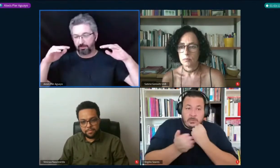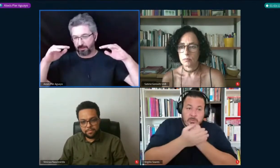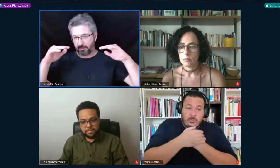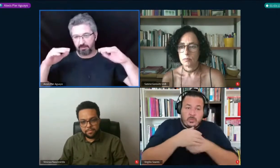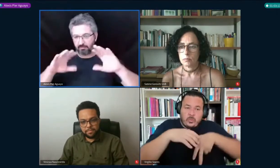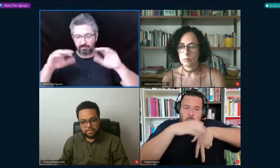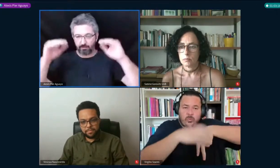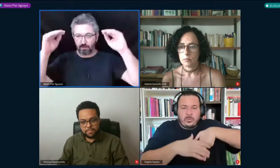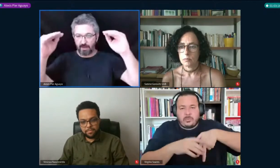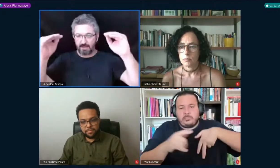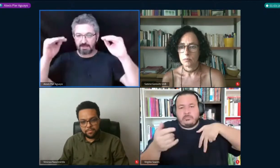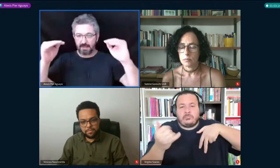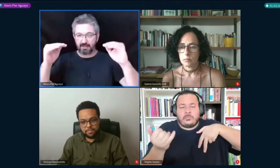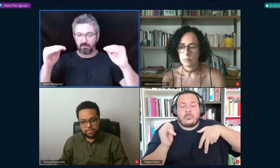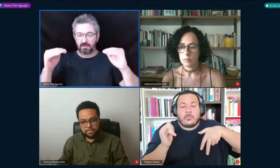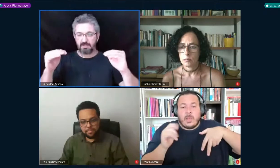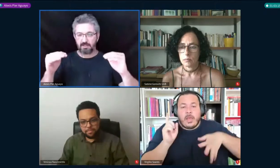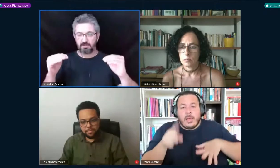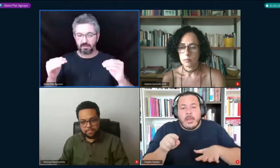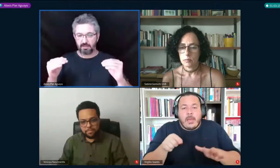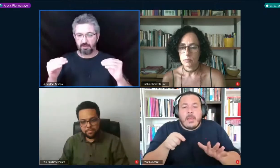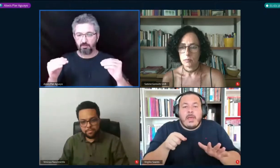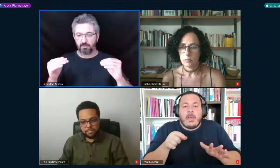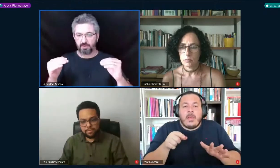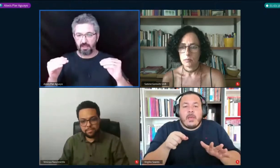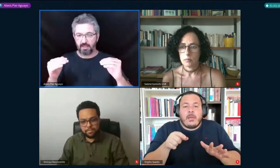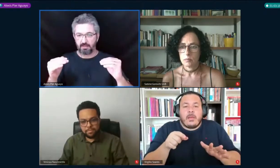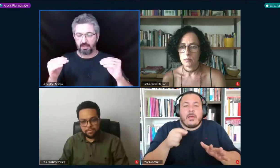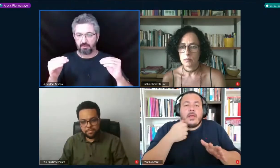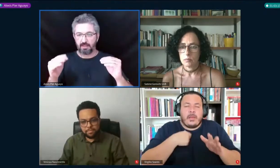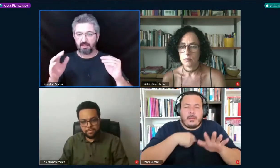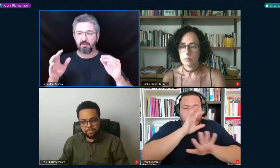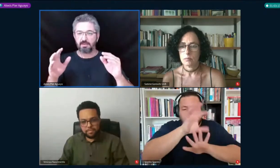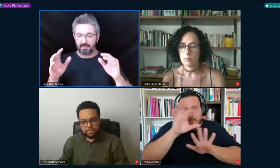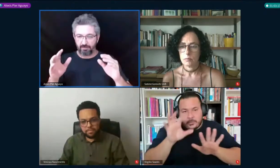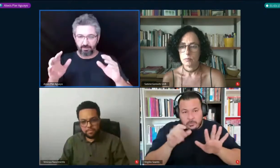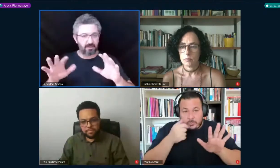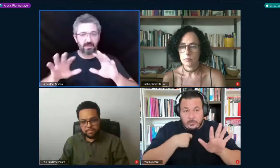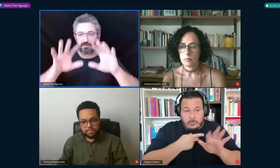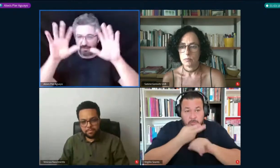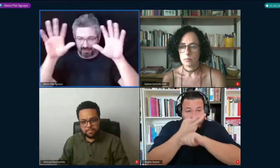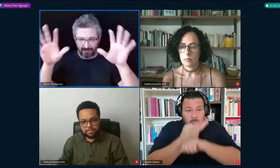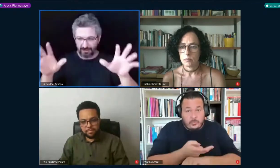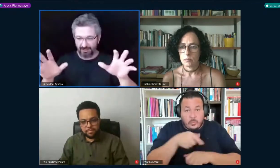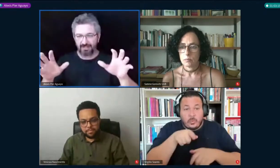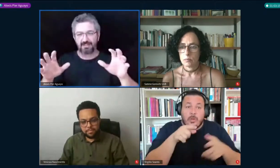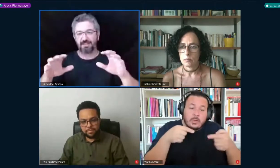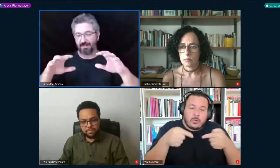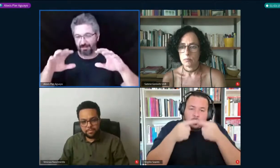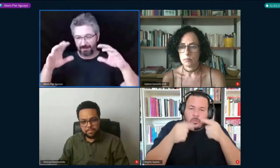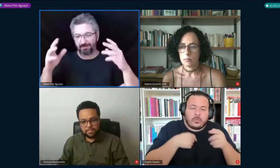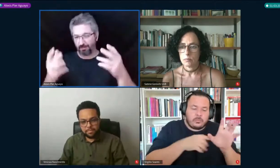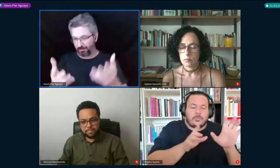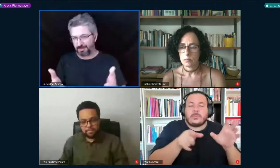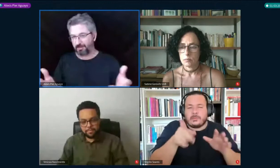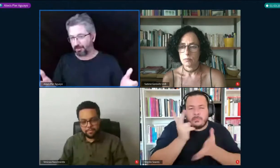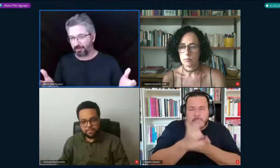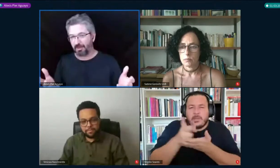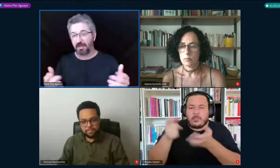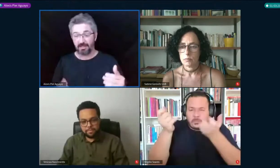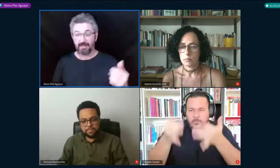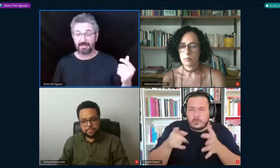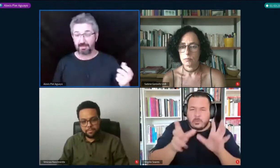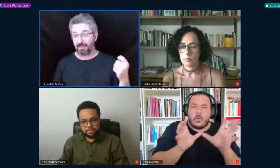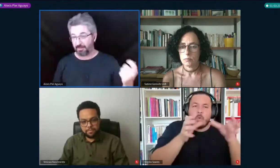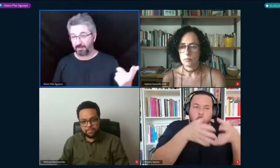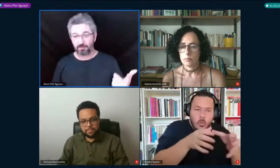interlocutor. Foram essas categorizações que eu busquei dentro daquilo que se define dentro de caixinhas, que é como você